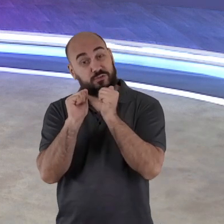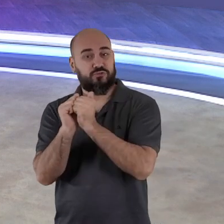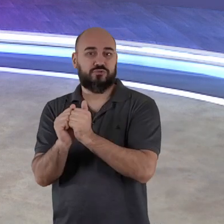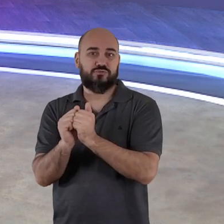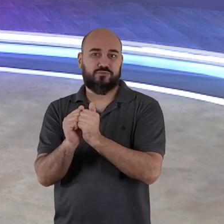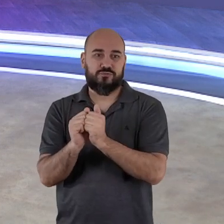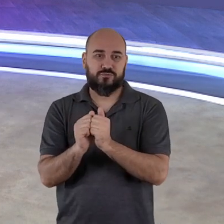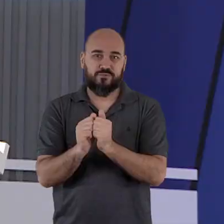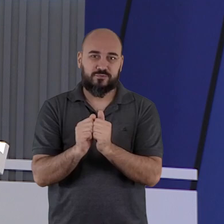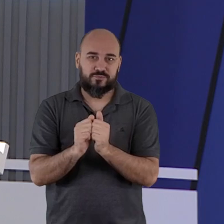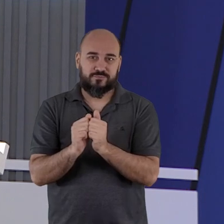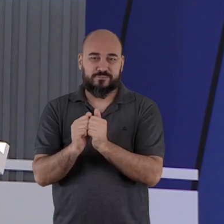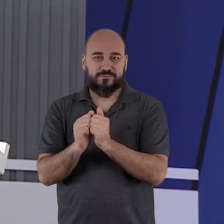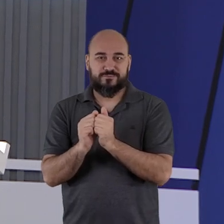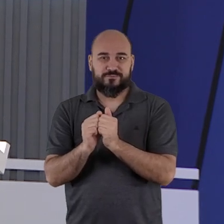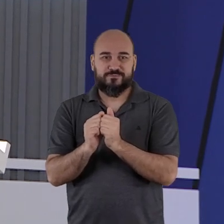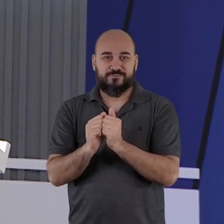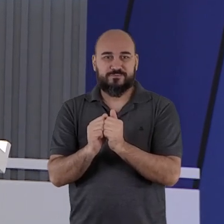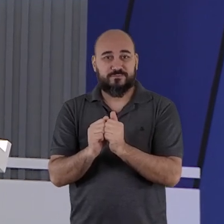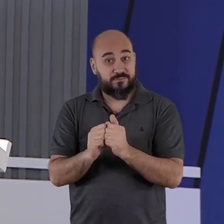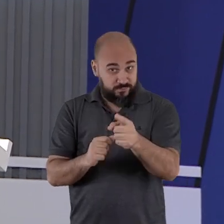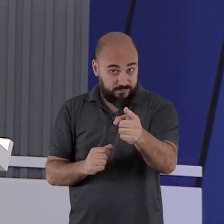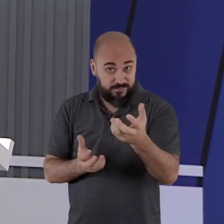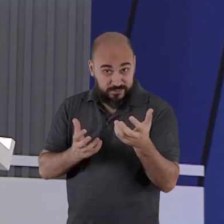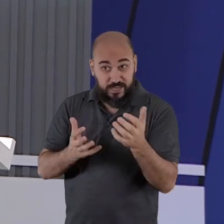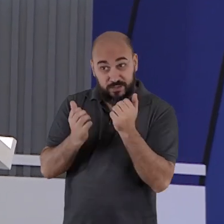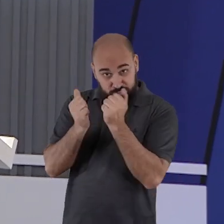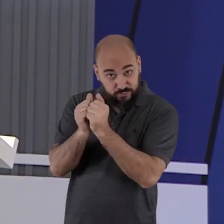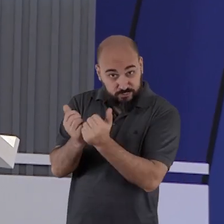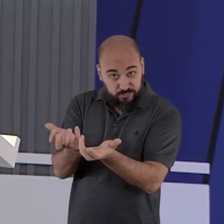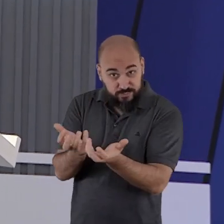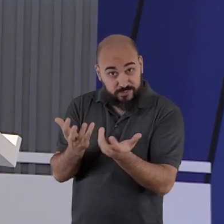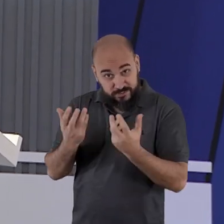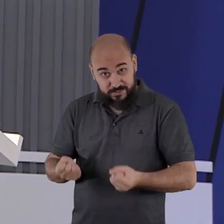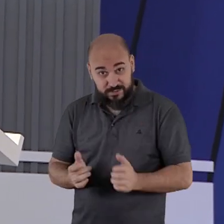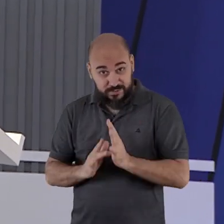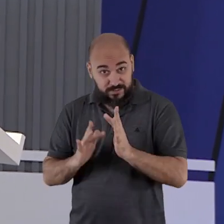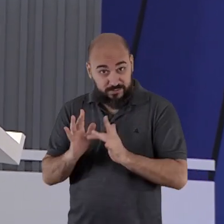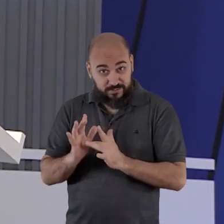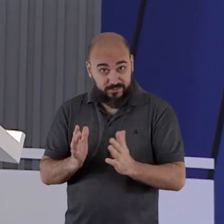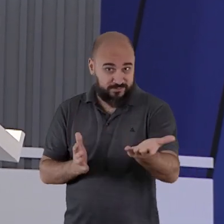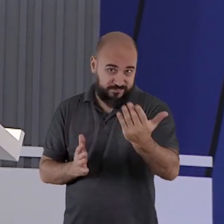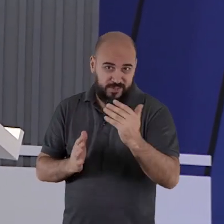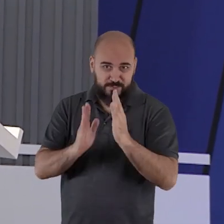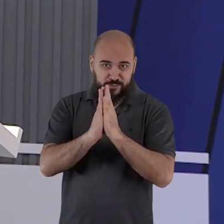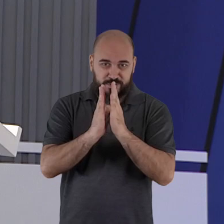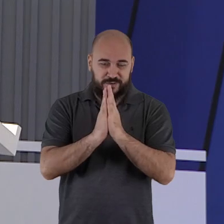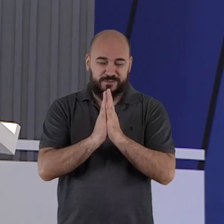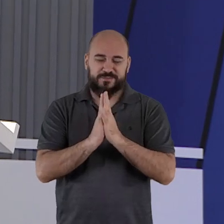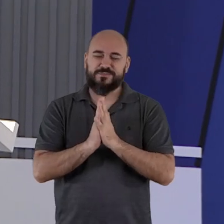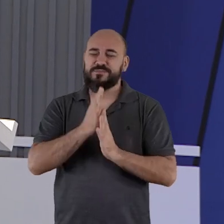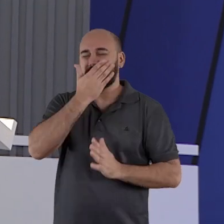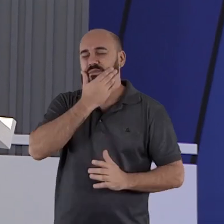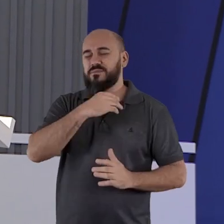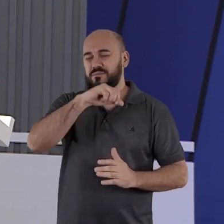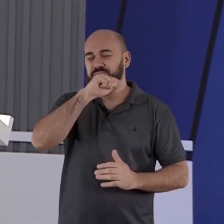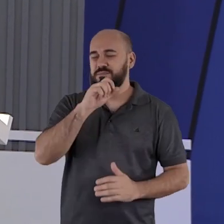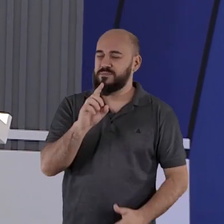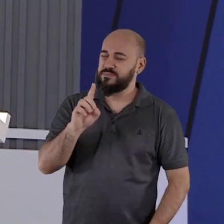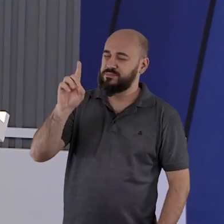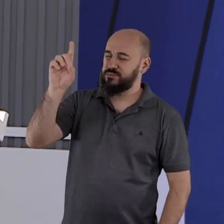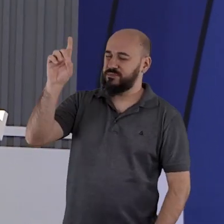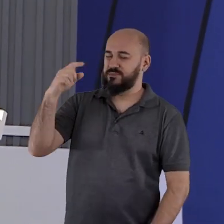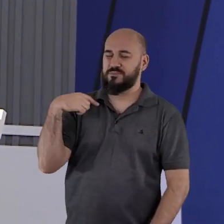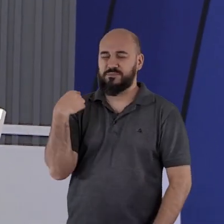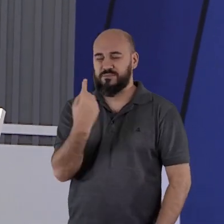certeza. É o seu desejo se entregar a Cristo? Ora comigo nesse momento. Pai, nós estamos